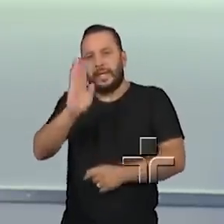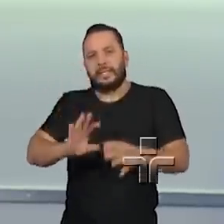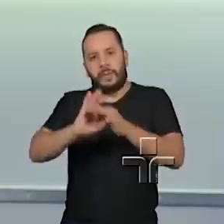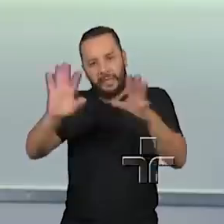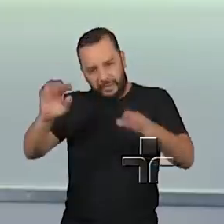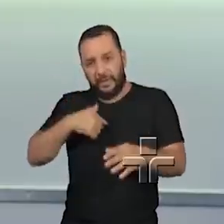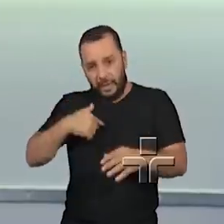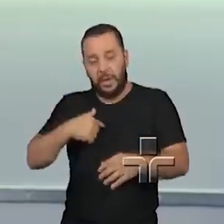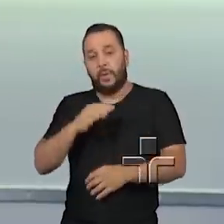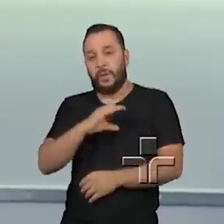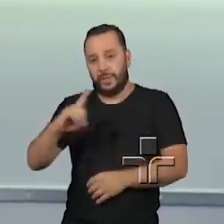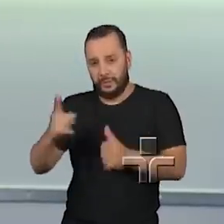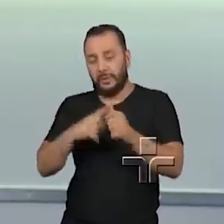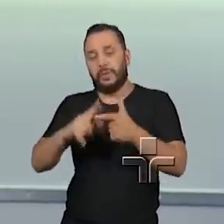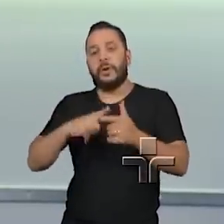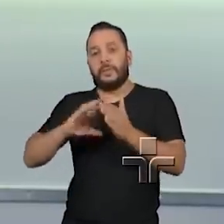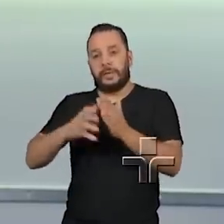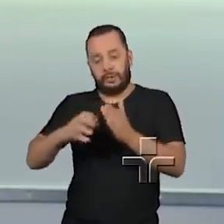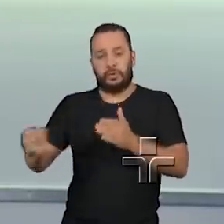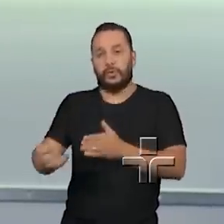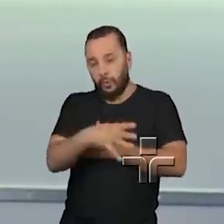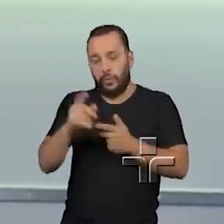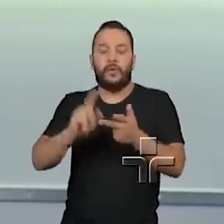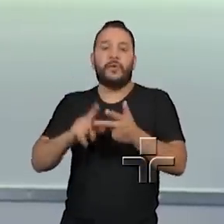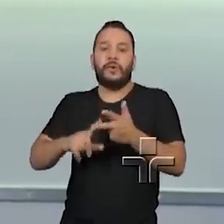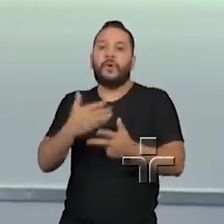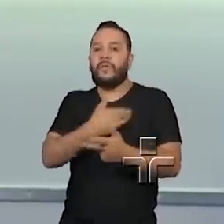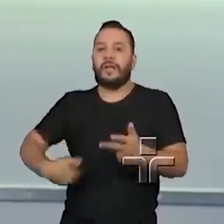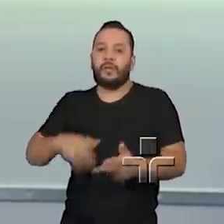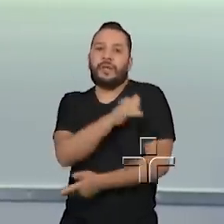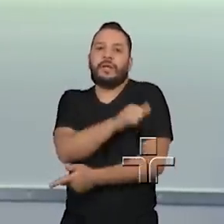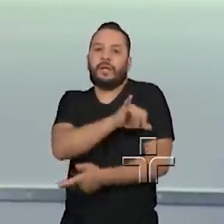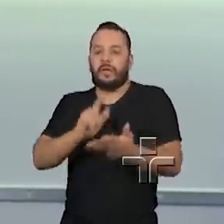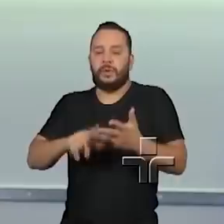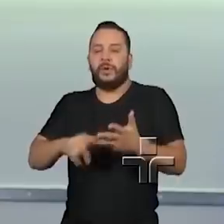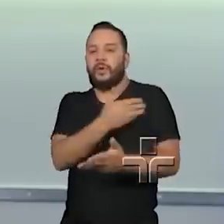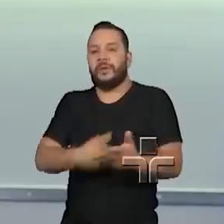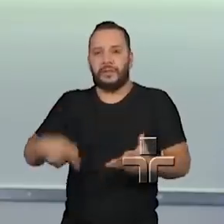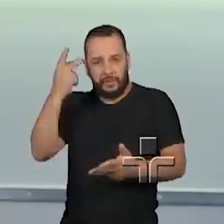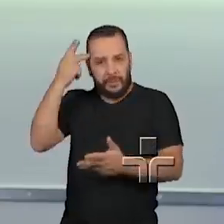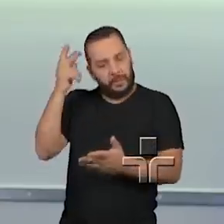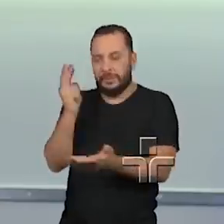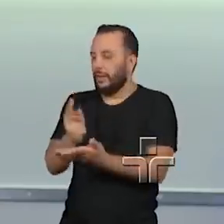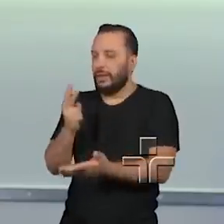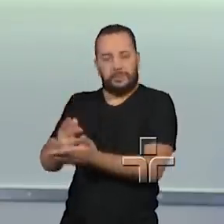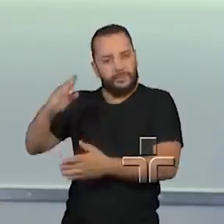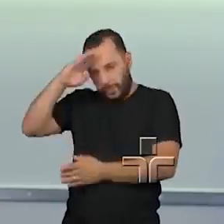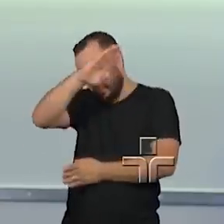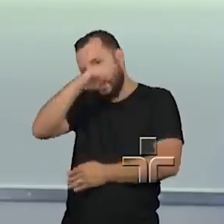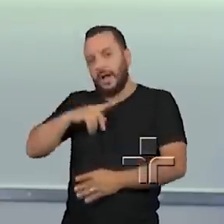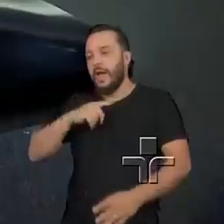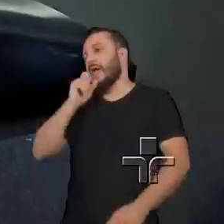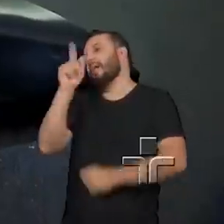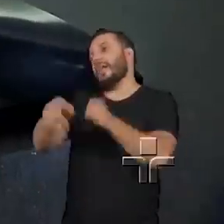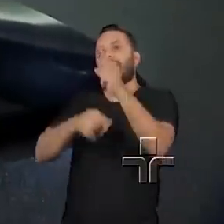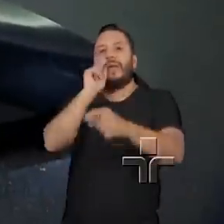coordenador, ao Partido Novo, ao governador do Rio de Janeiro, ao governador do Estado de São Paulo. Então, qualquer alternativa dentro do seu espectro político que possa